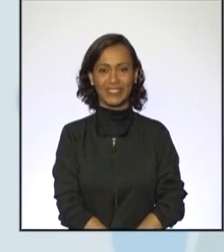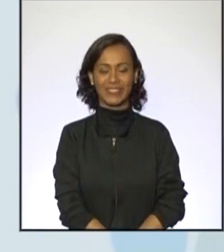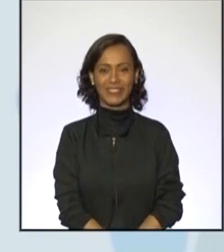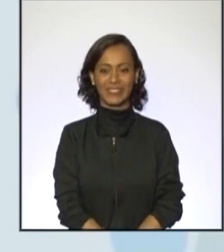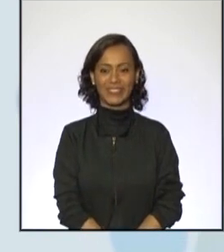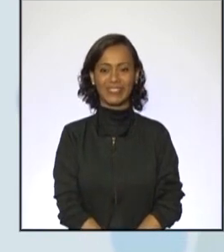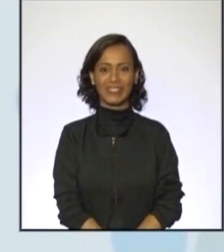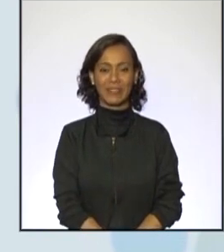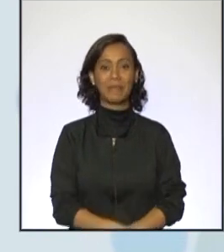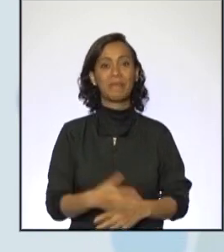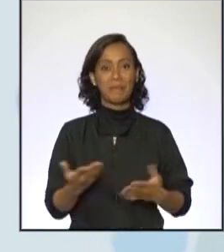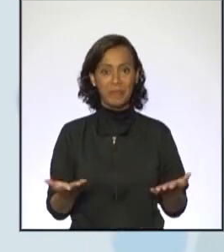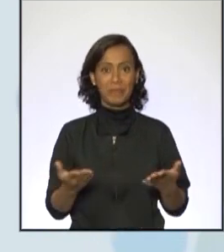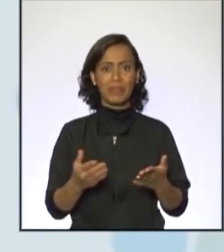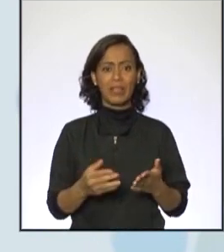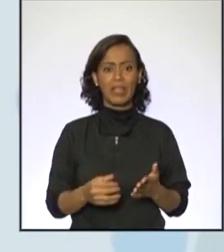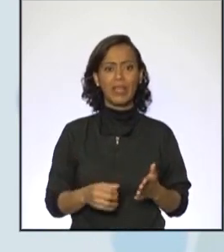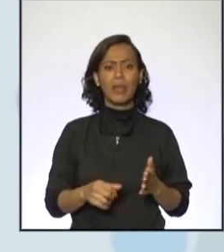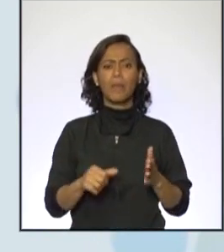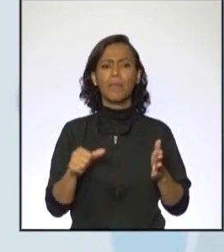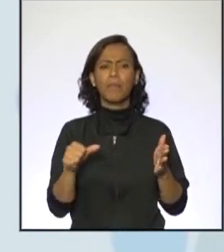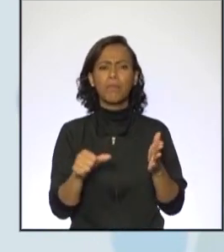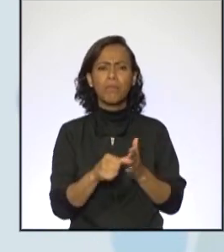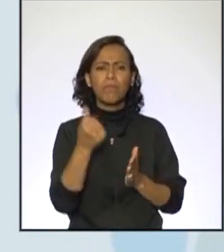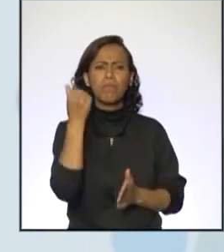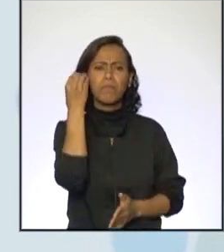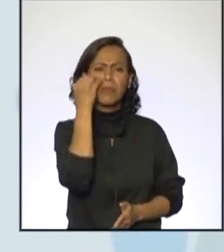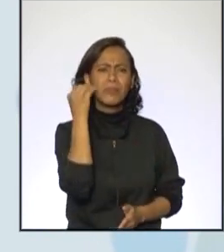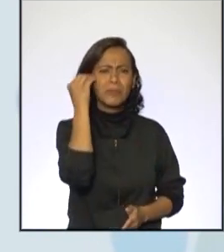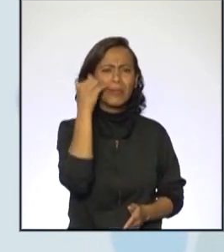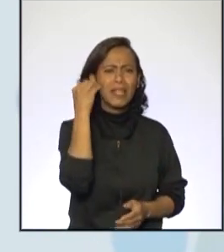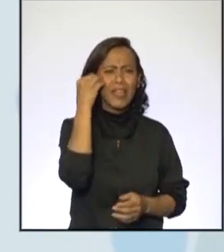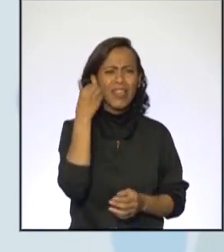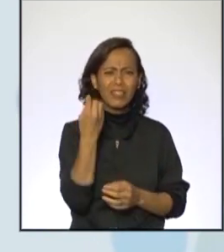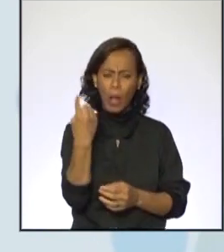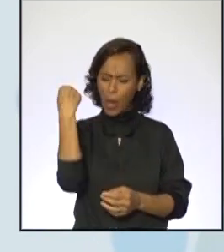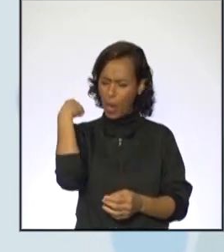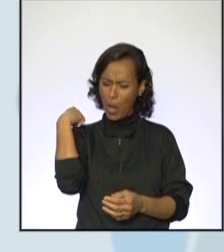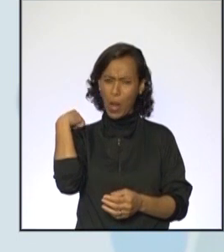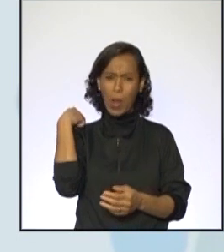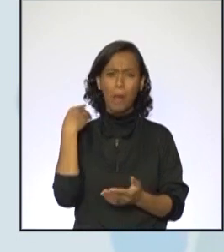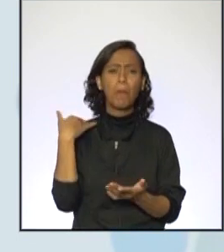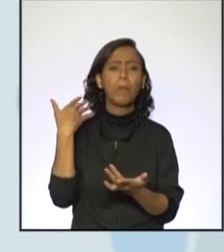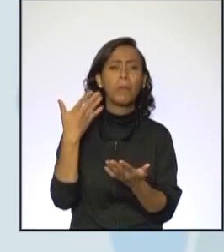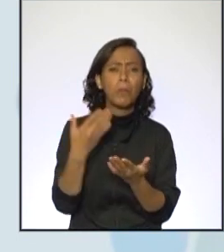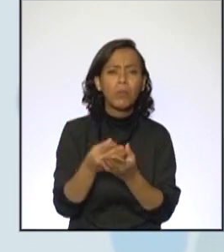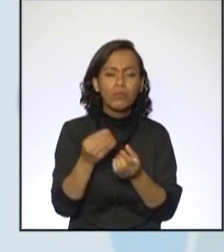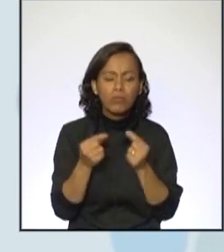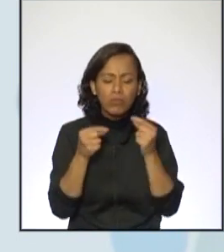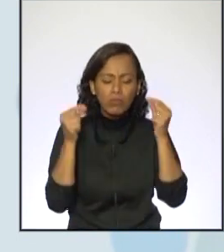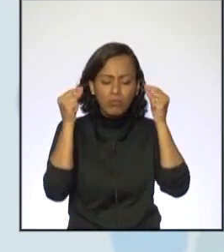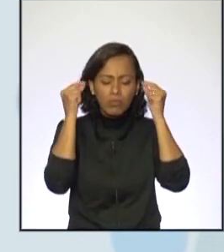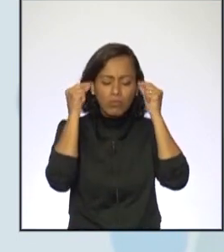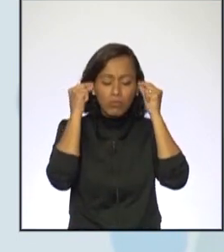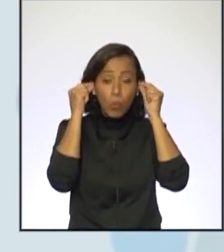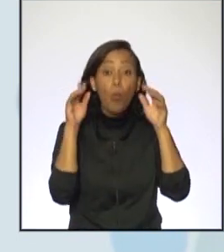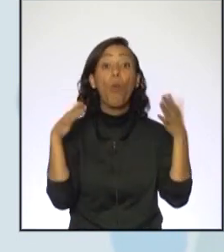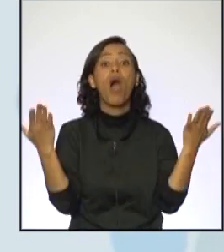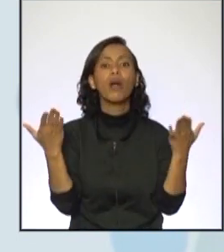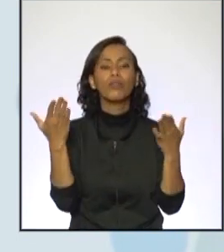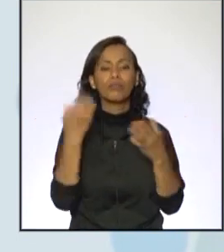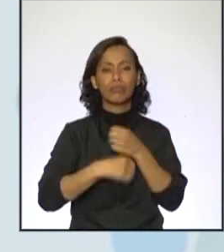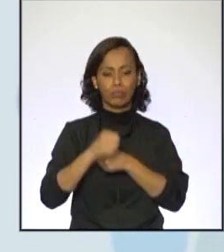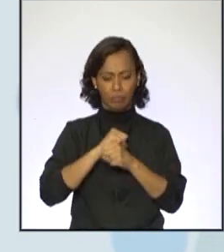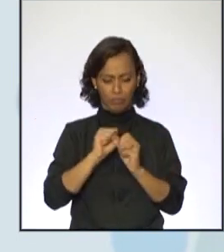Vamos lá, Os Kátia? primeiros experimentos que impulsionaram o surgimento dos fones de ouvido começaram a ser feitos nos séculos 19,